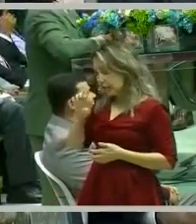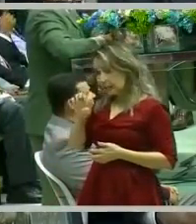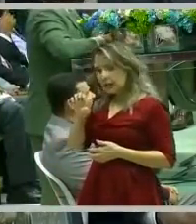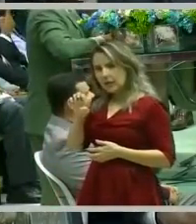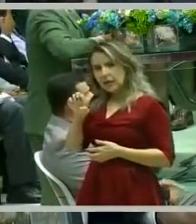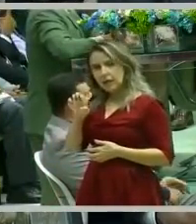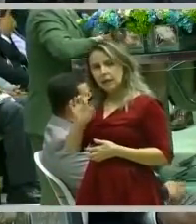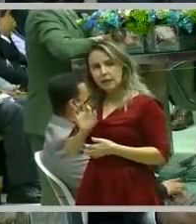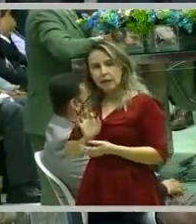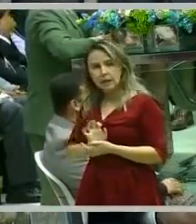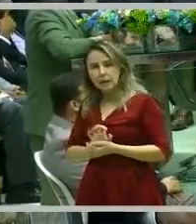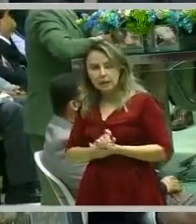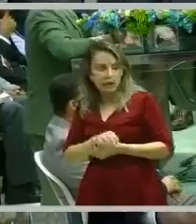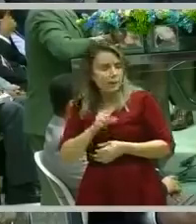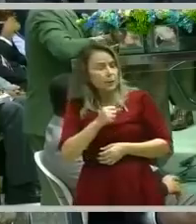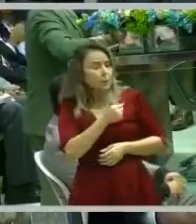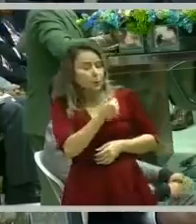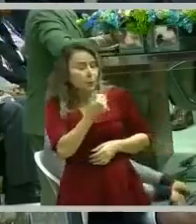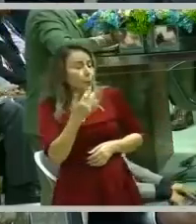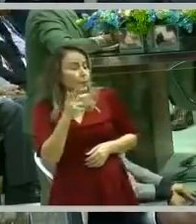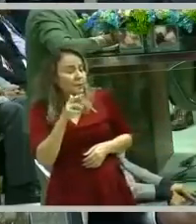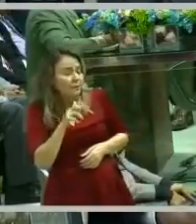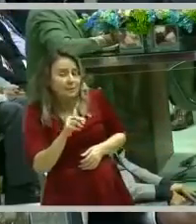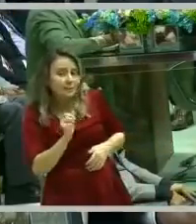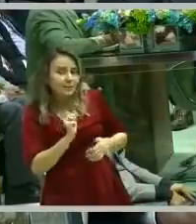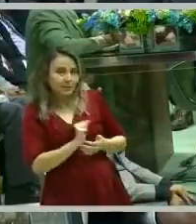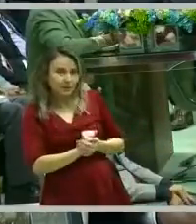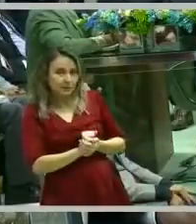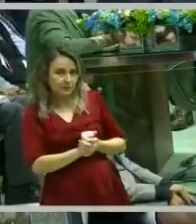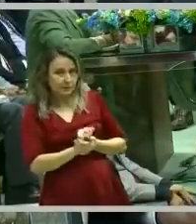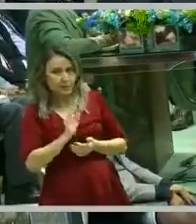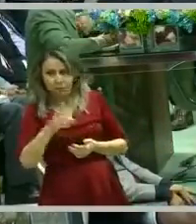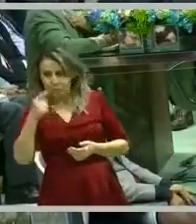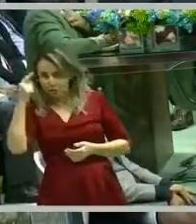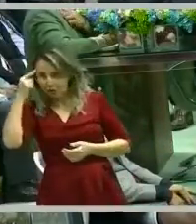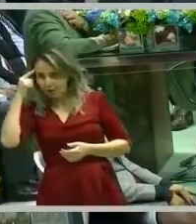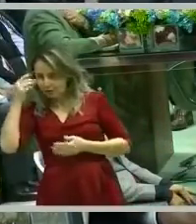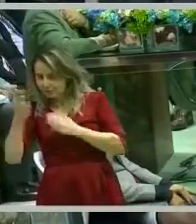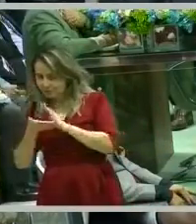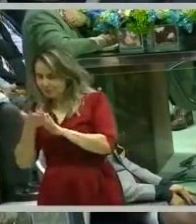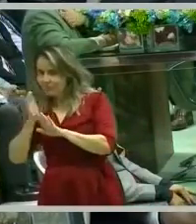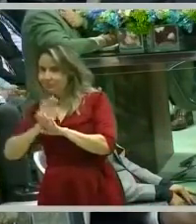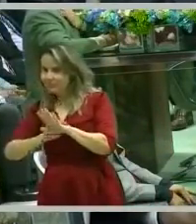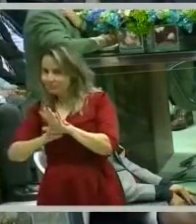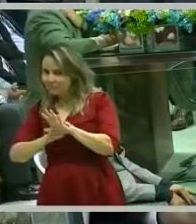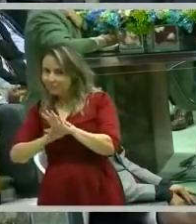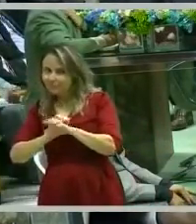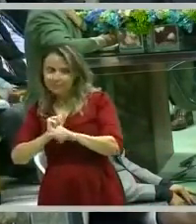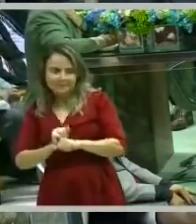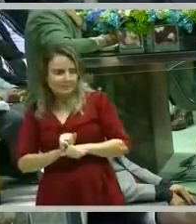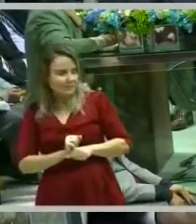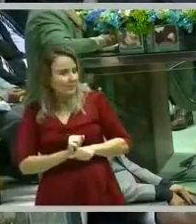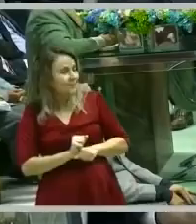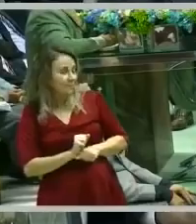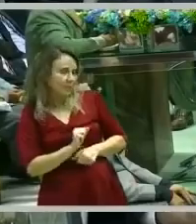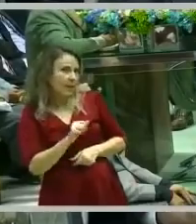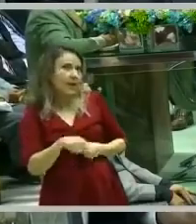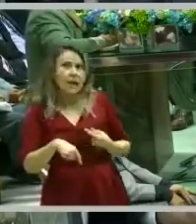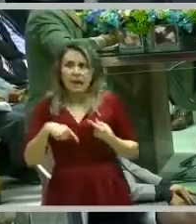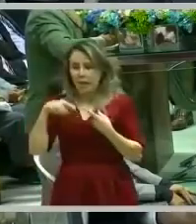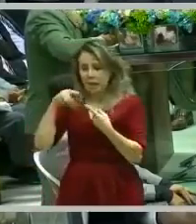Aí disse, você tem quantos irmãos? Já pensando. Aí ele disse,